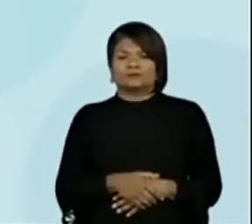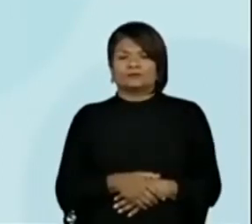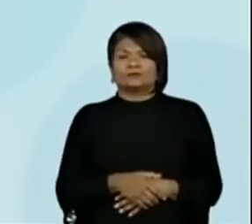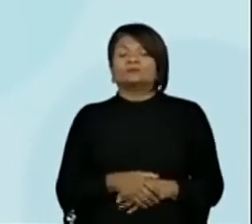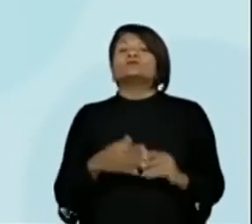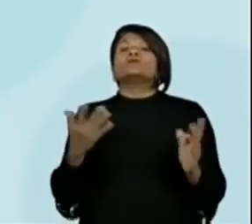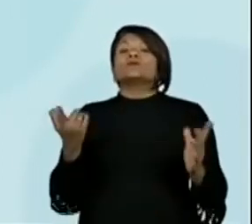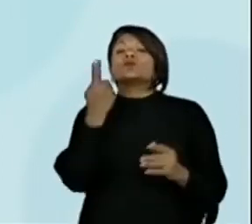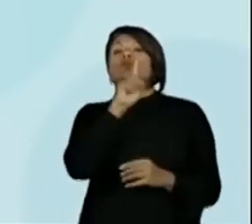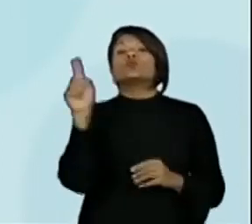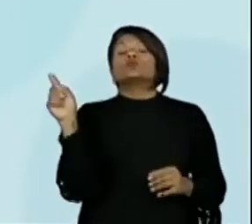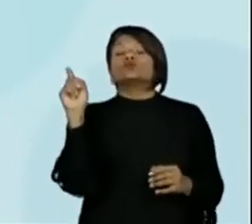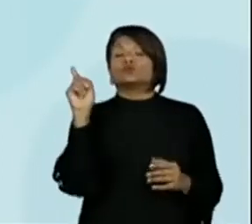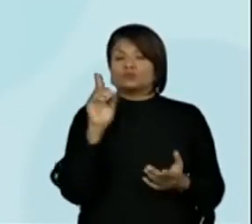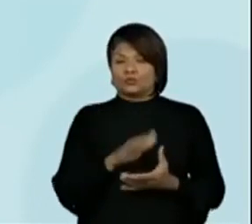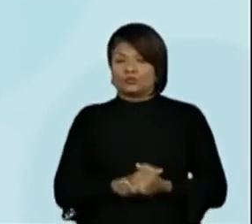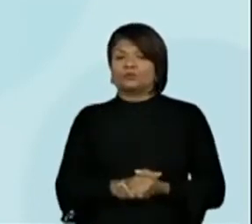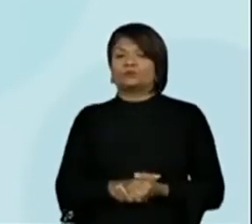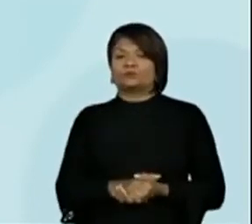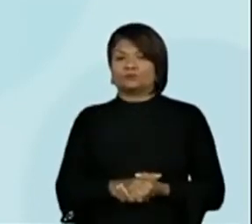disso. E o último, ó,